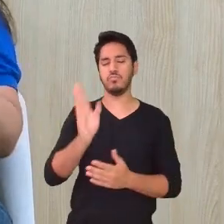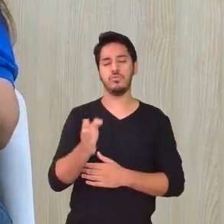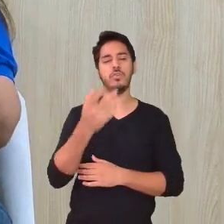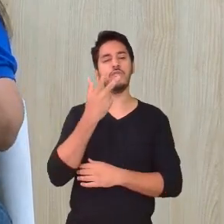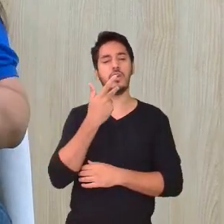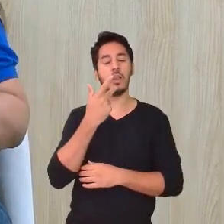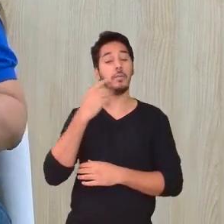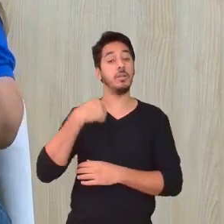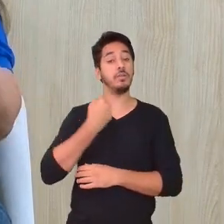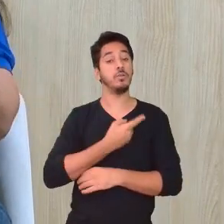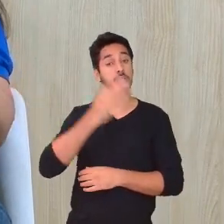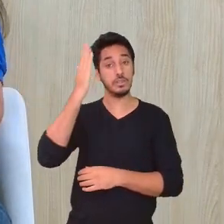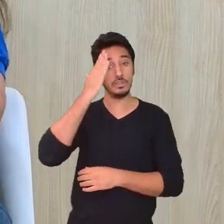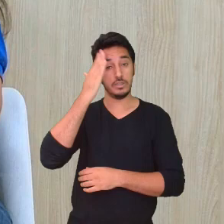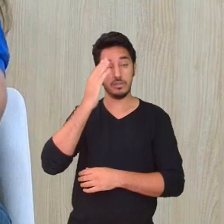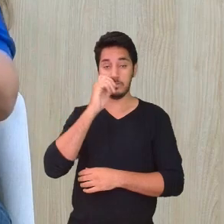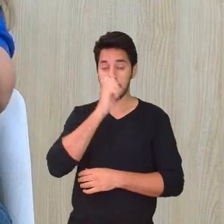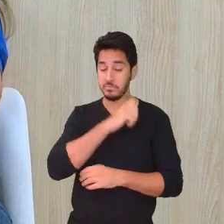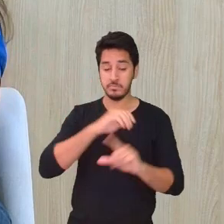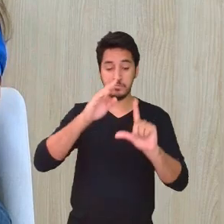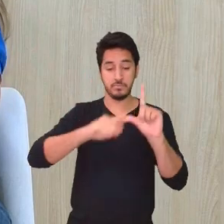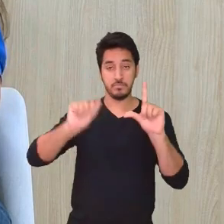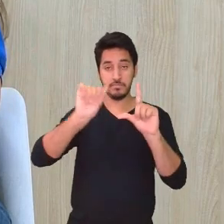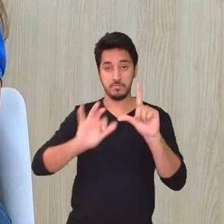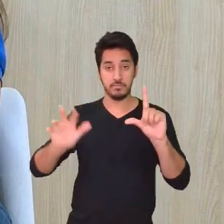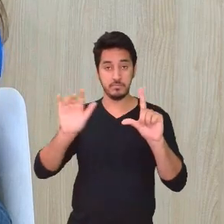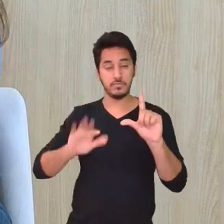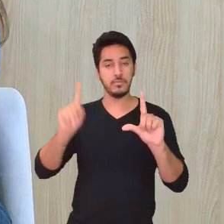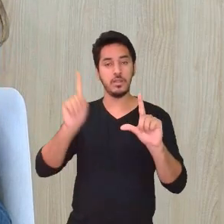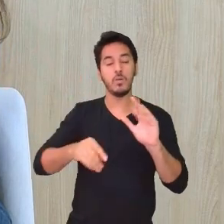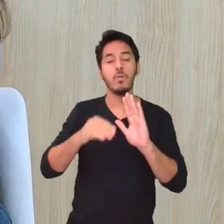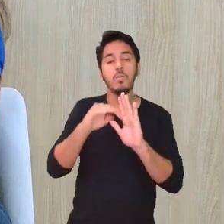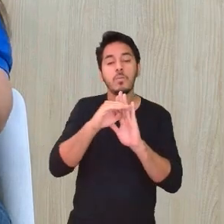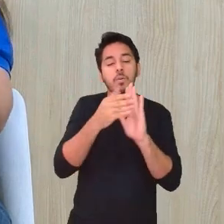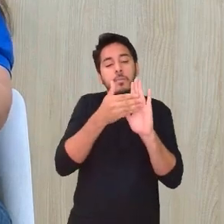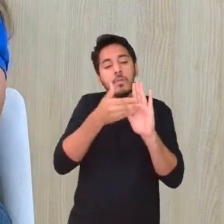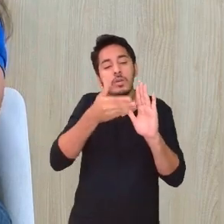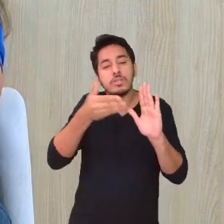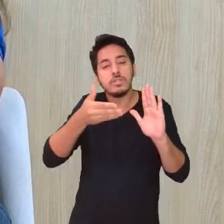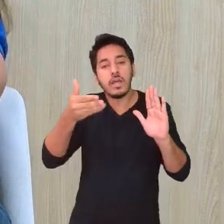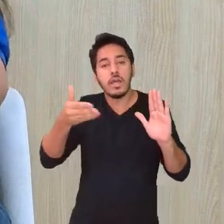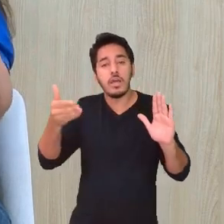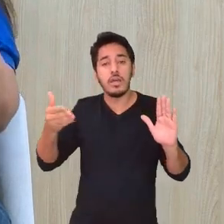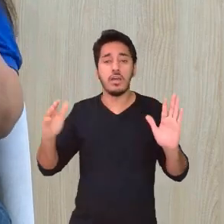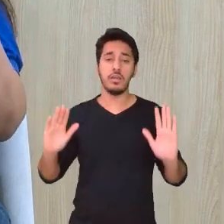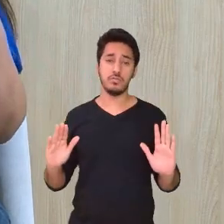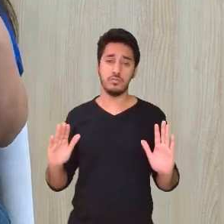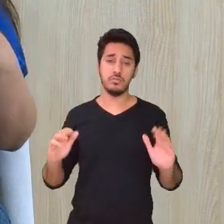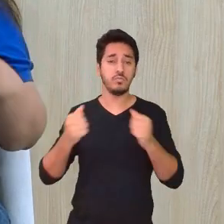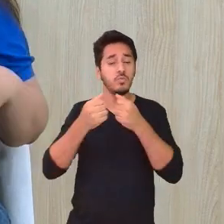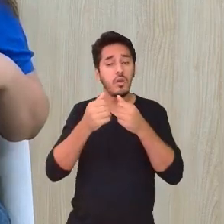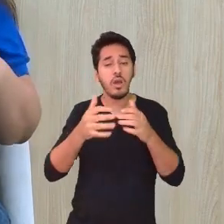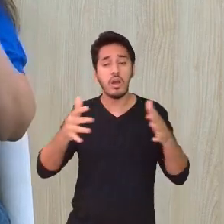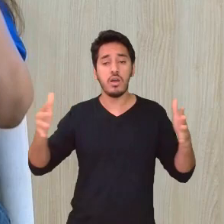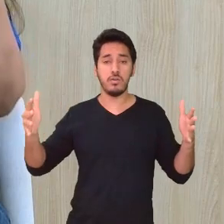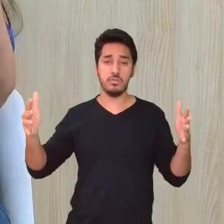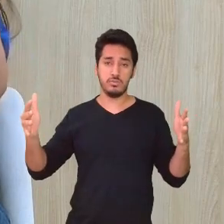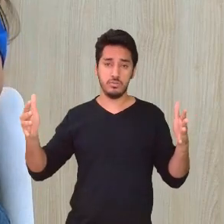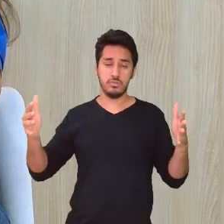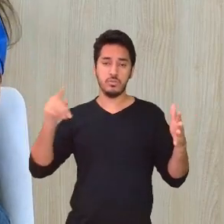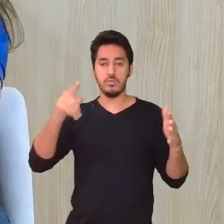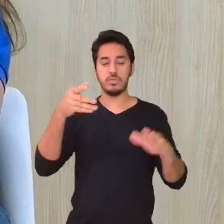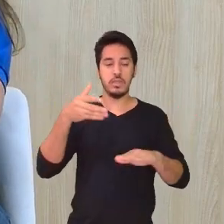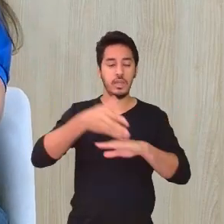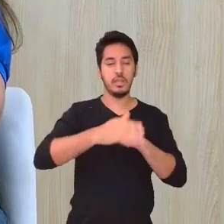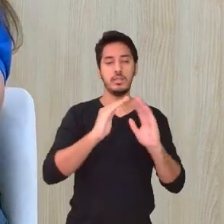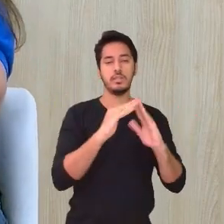todas, para a gente entender. O letramento, ele é um processo, tá certo? Muito amplo e que envolve várias coisas. Então, quando você entra